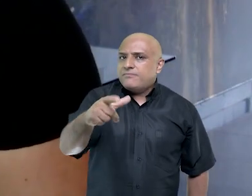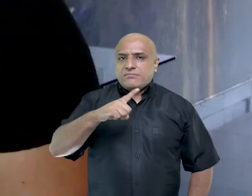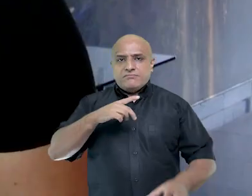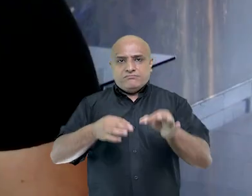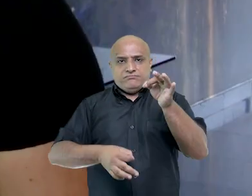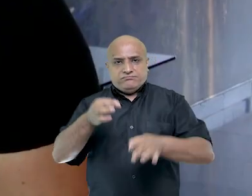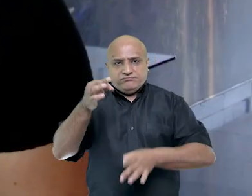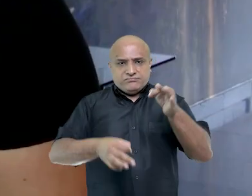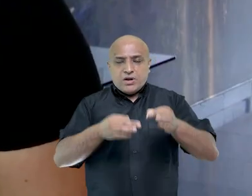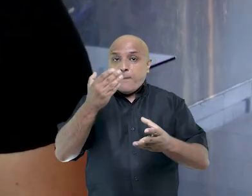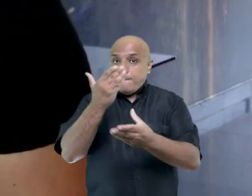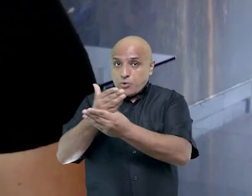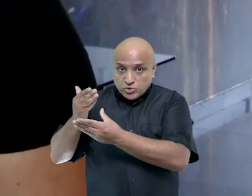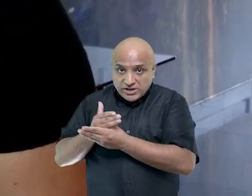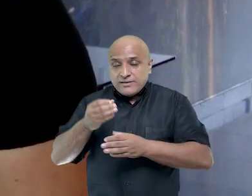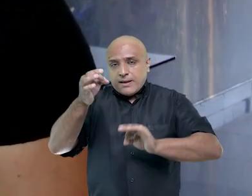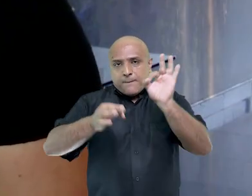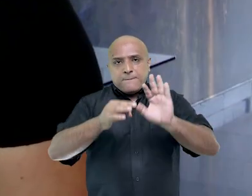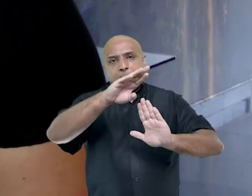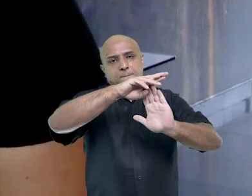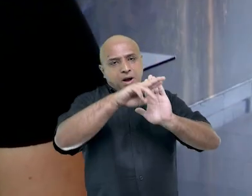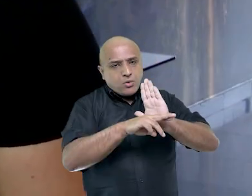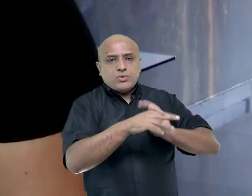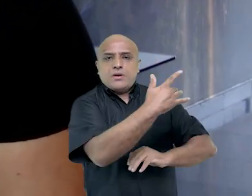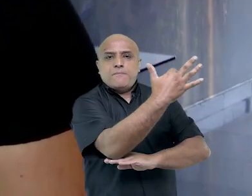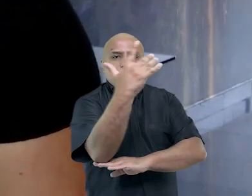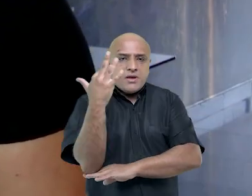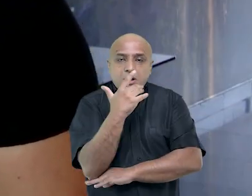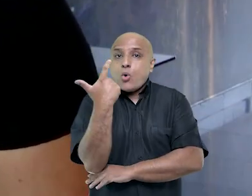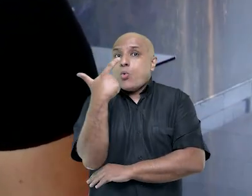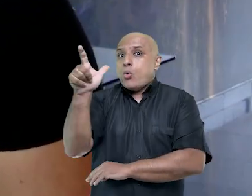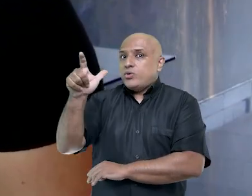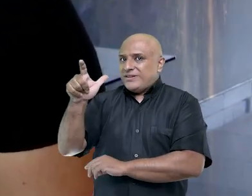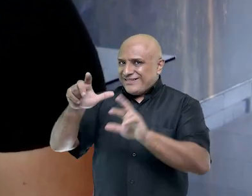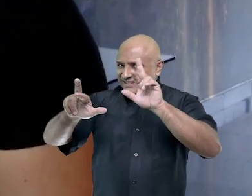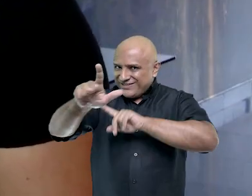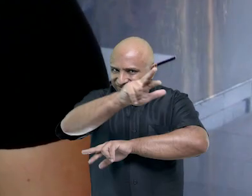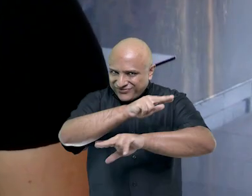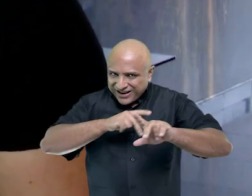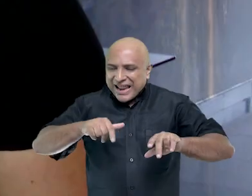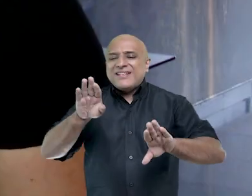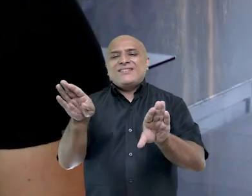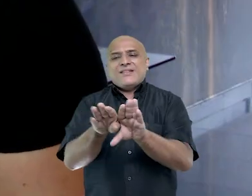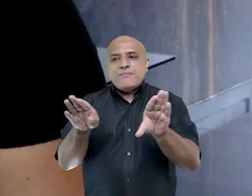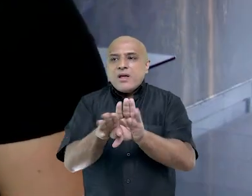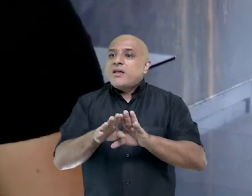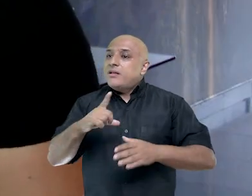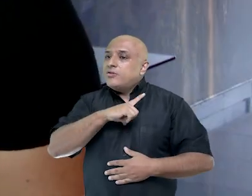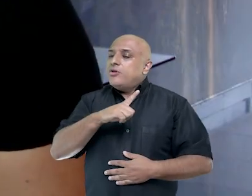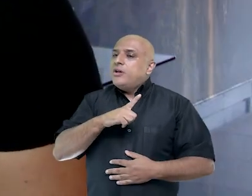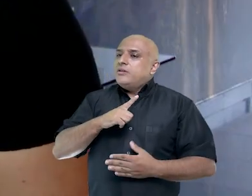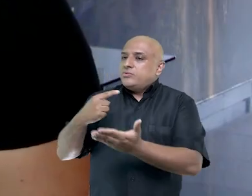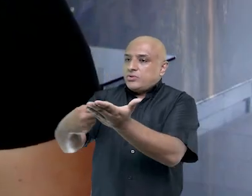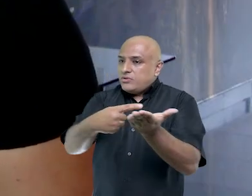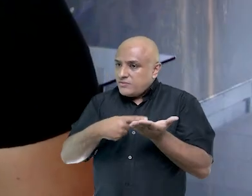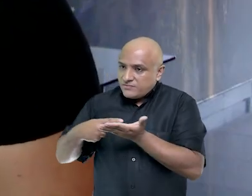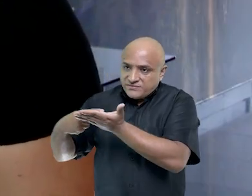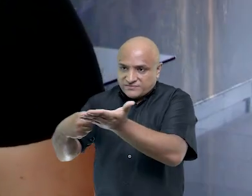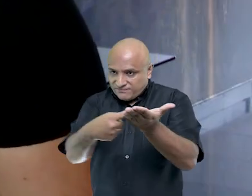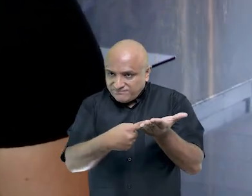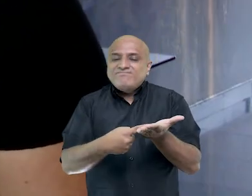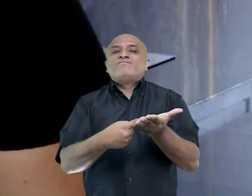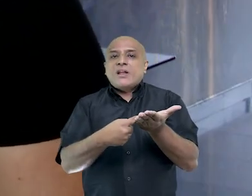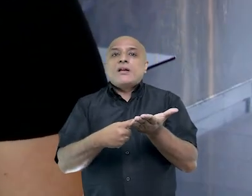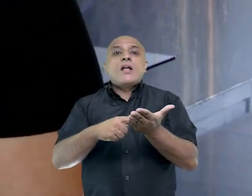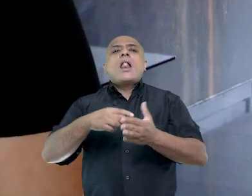do judiciário nesse processo da pauta ambiental. E uma outra diferença dessa etapa também, que nós trouxemos conciliações para essa etapa.